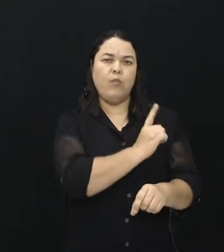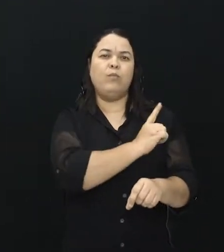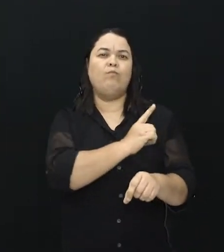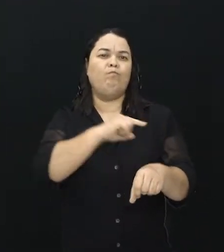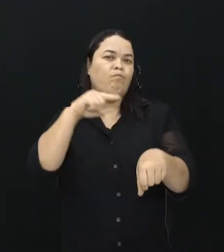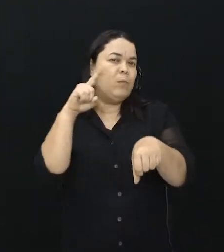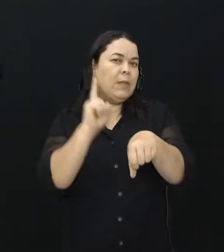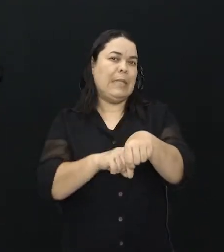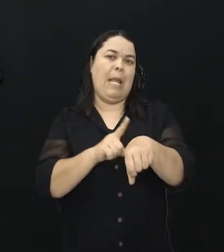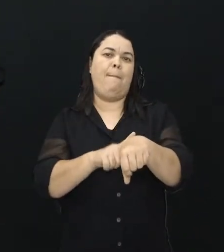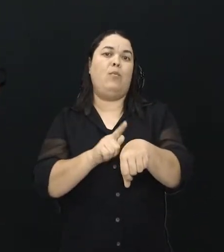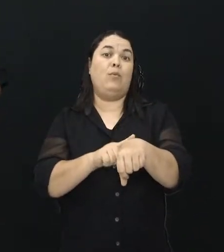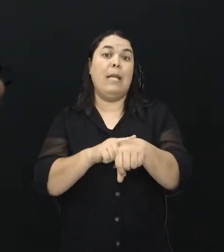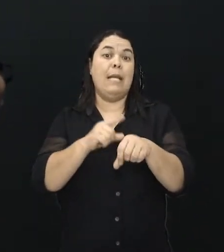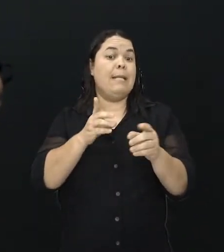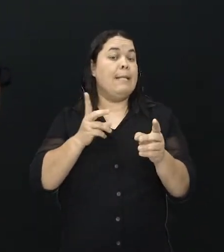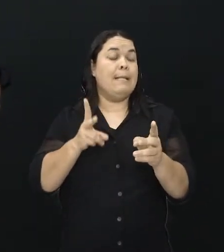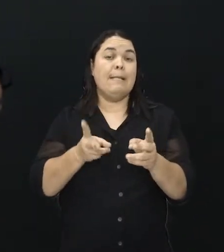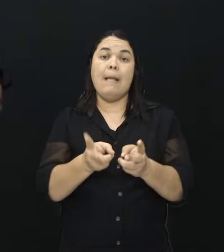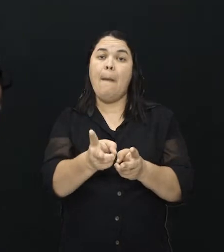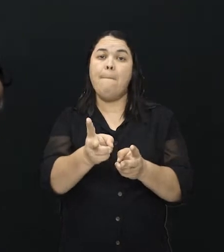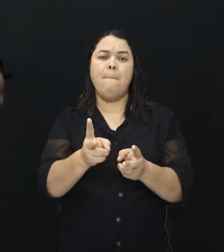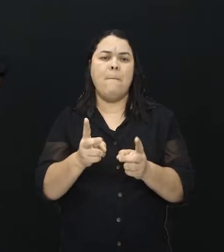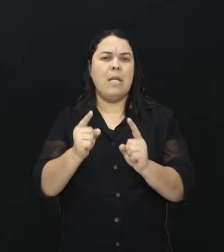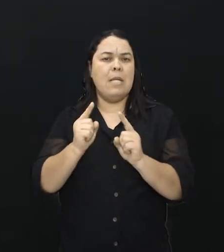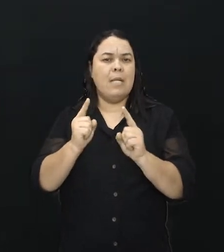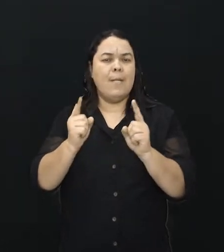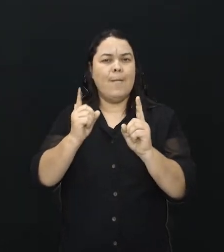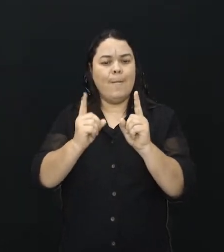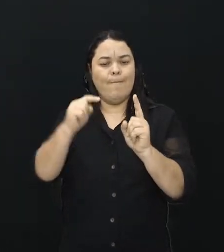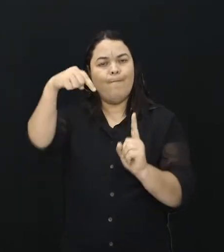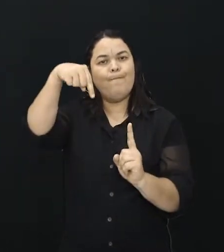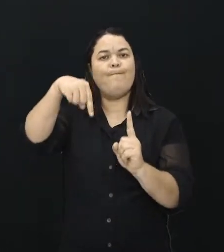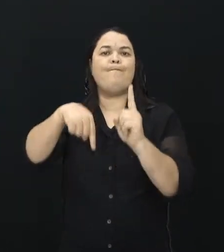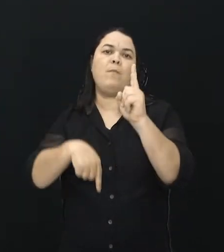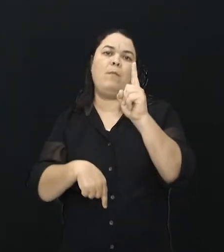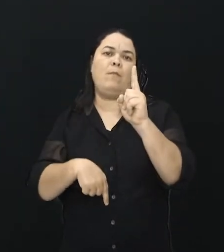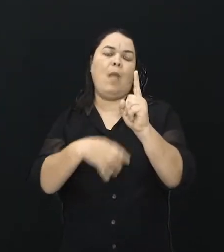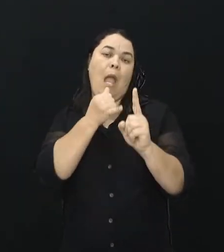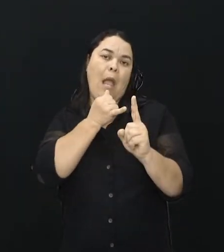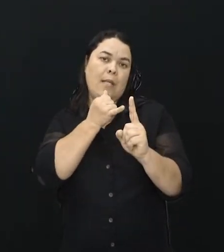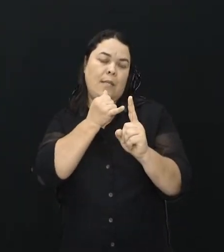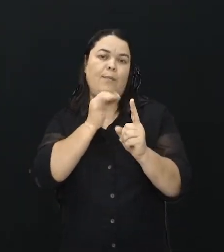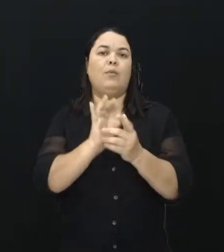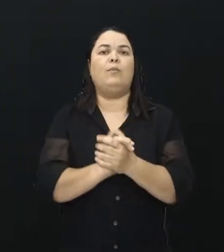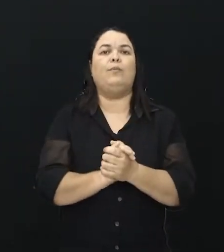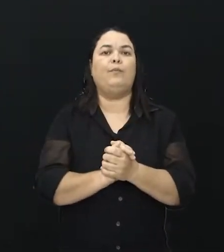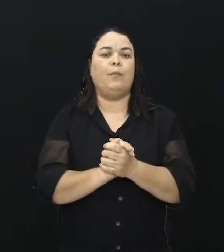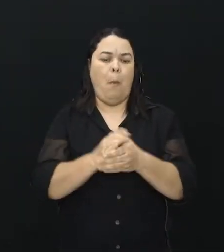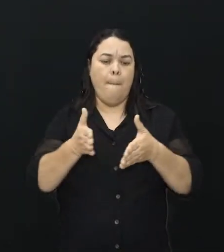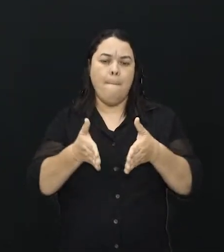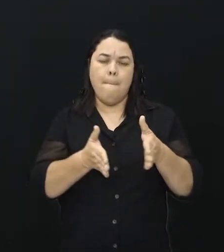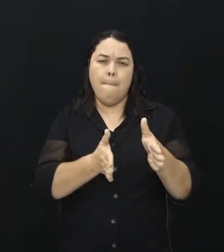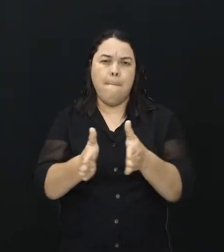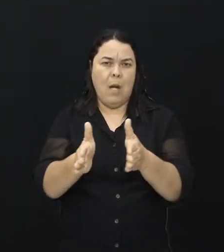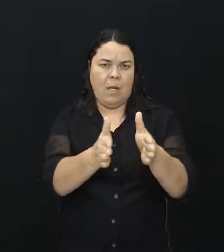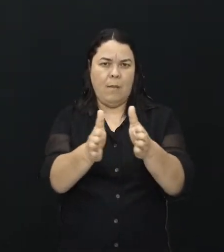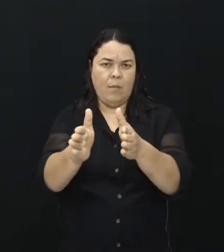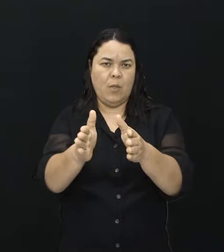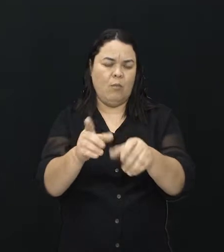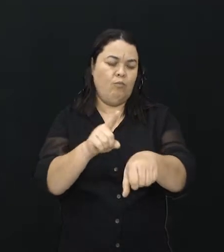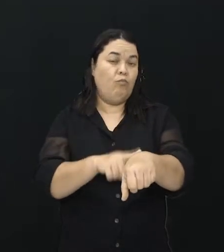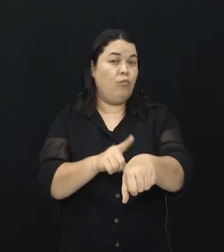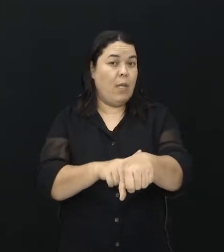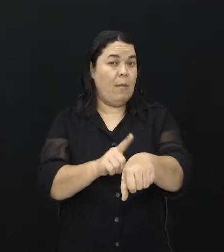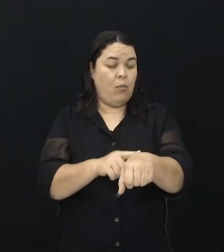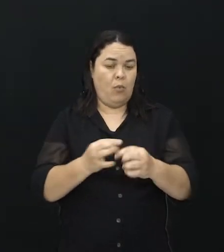inversas, independente dos seus valores. Como assim? Imagine que você tem que fazer um certo percurso num certo